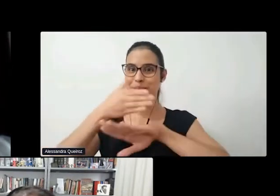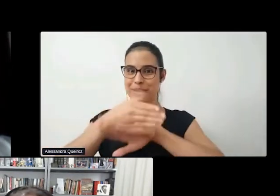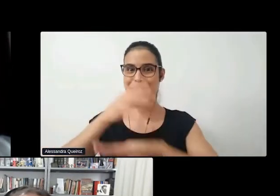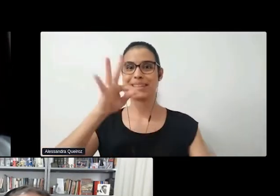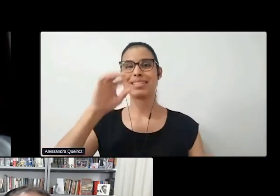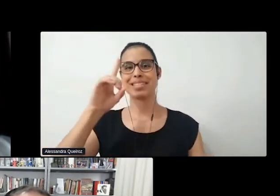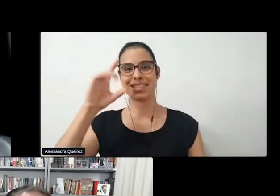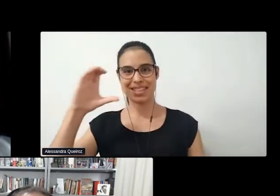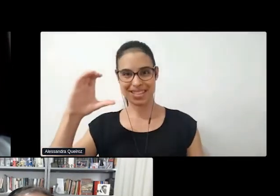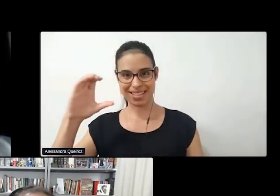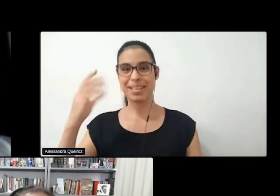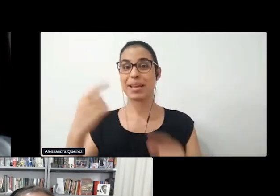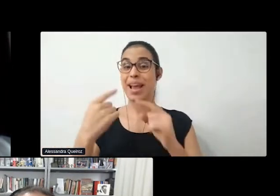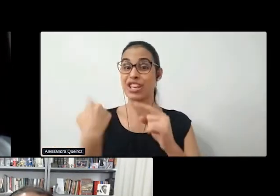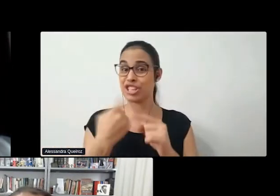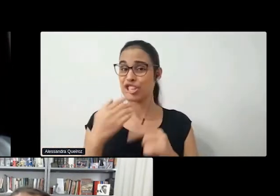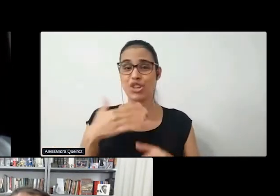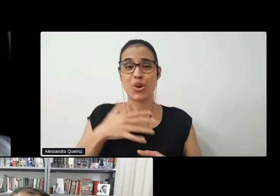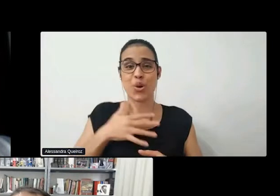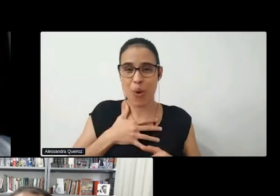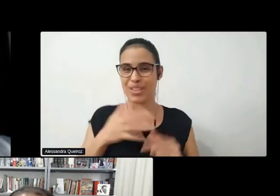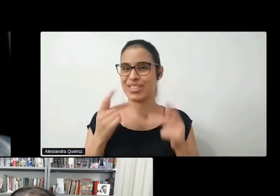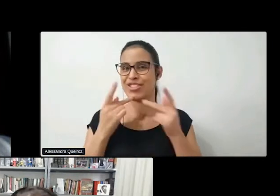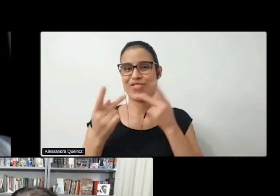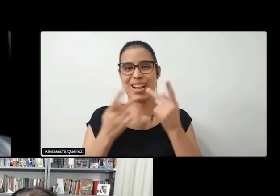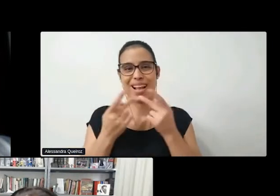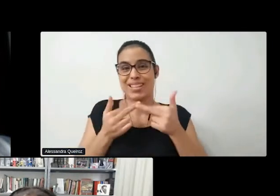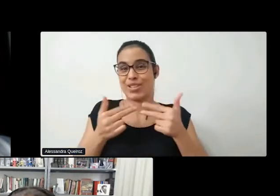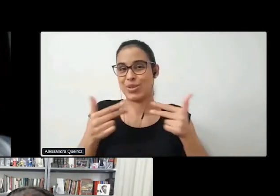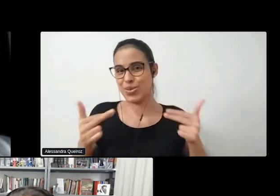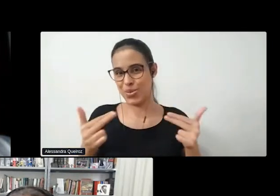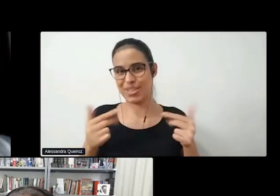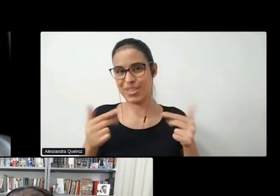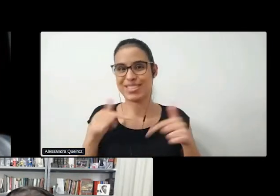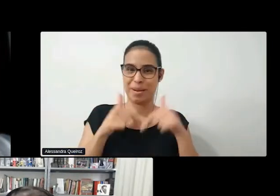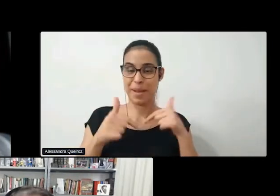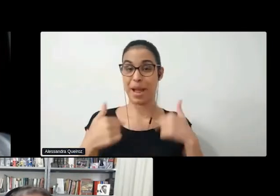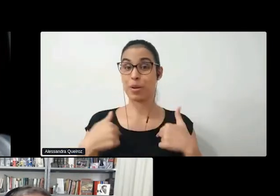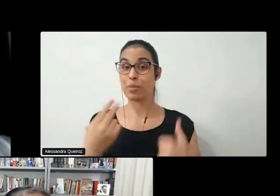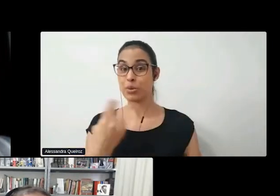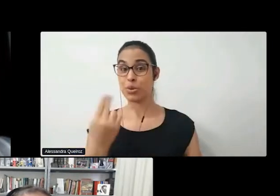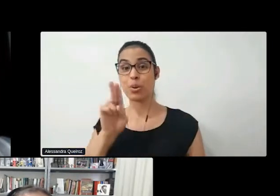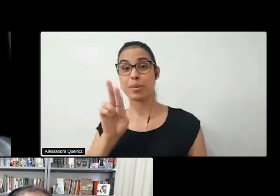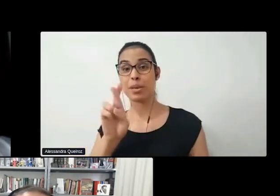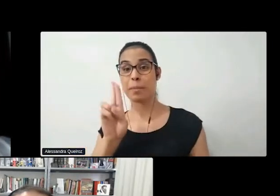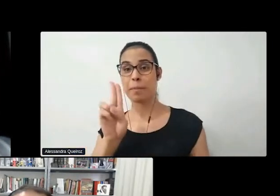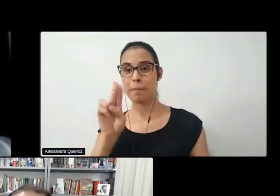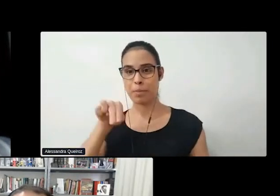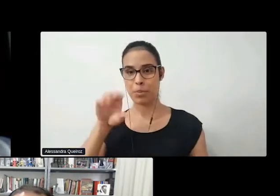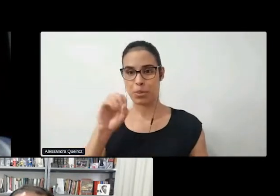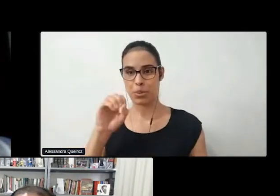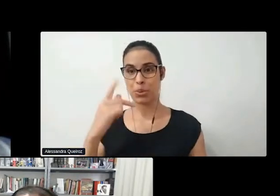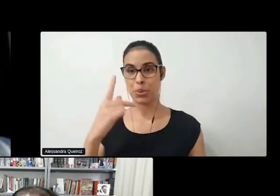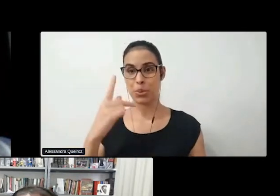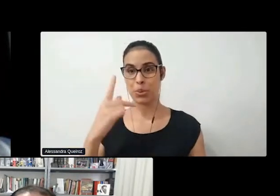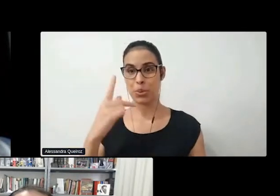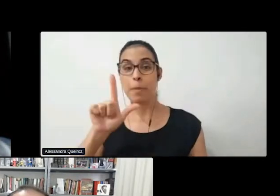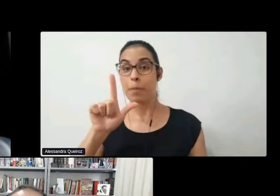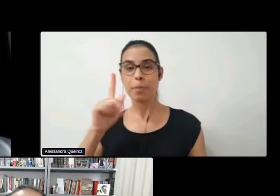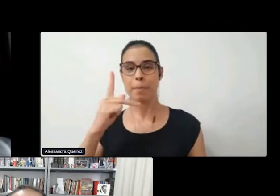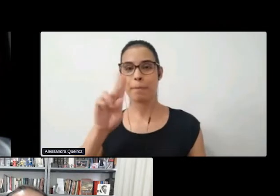gente gosta, do que a gente faz. Para quem não me conhece, eu chamo Bruno Pulis, eu já fui